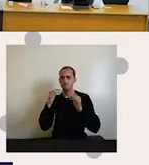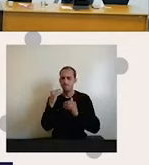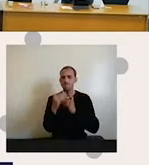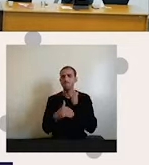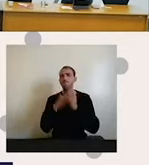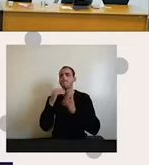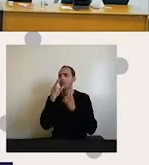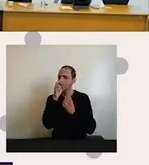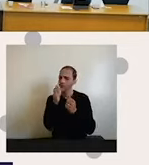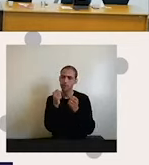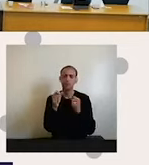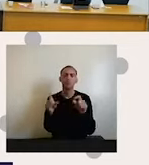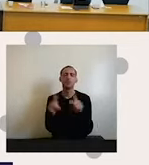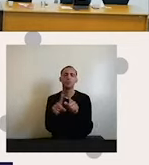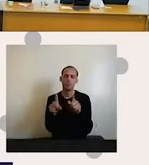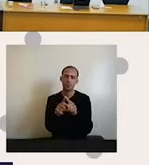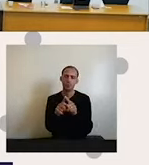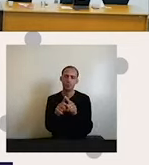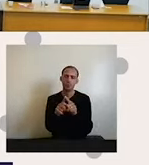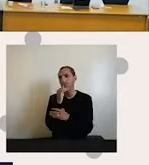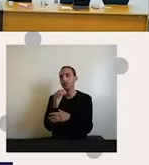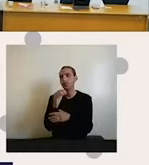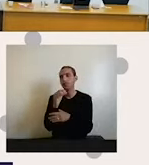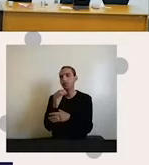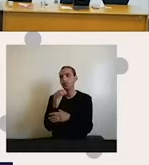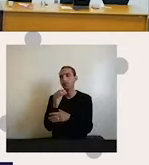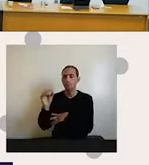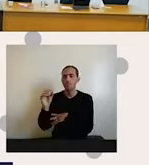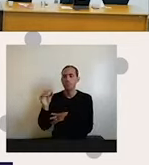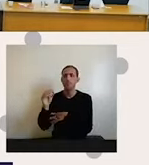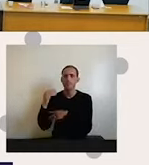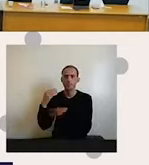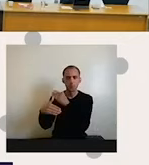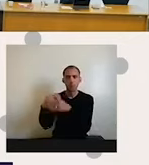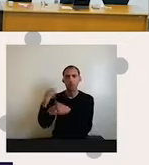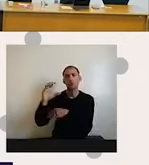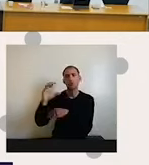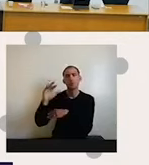no entendimento dos magistrados trabalhistas, ele é superior, por exemplo, à Lei